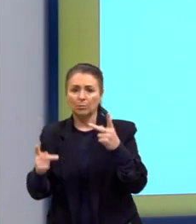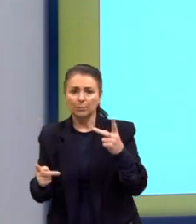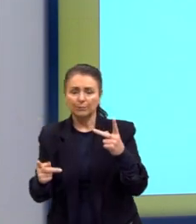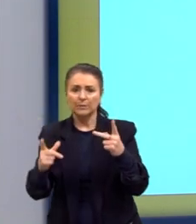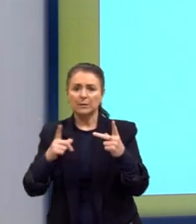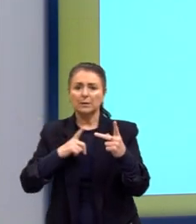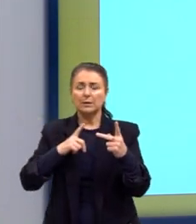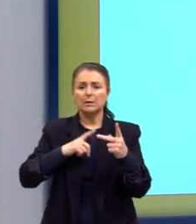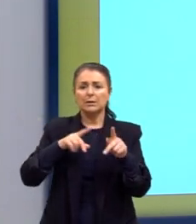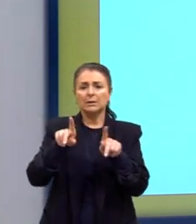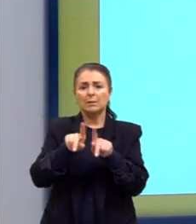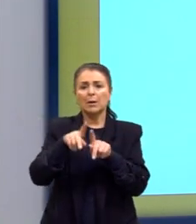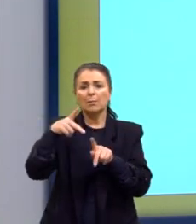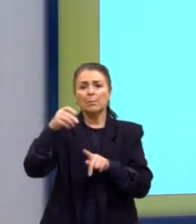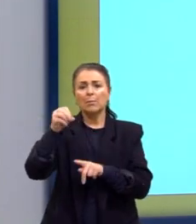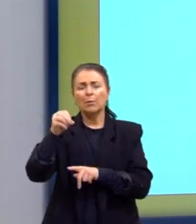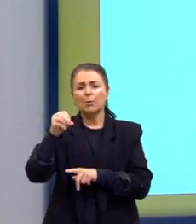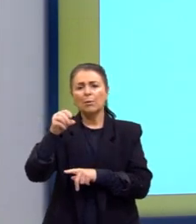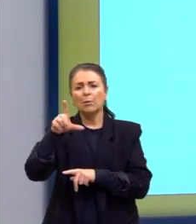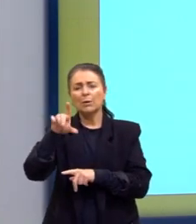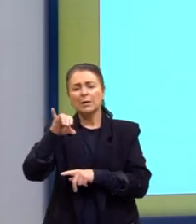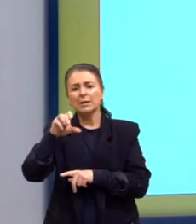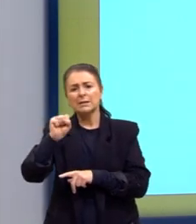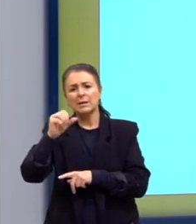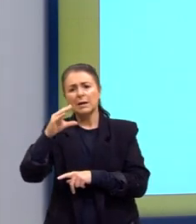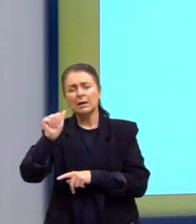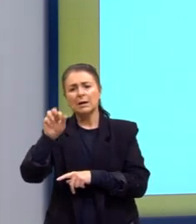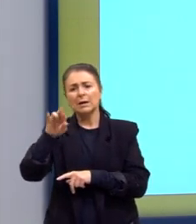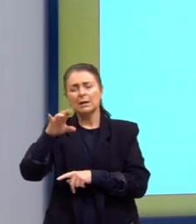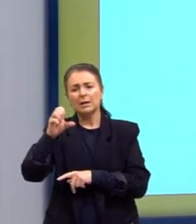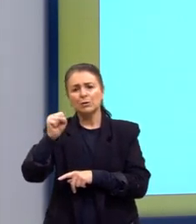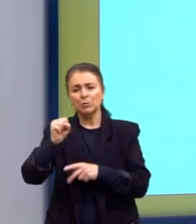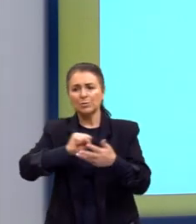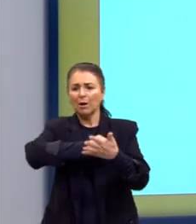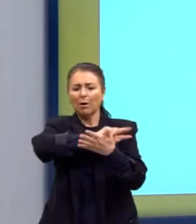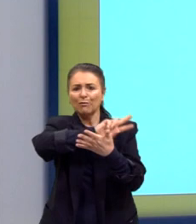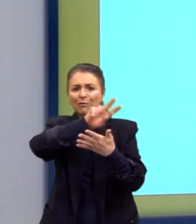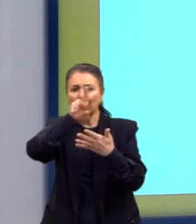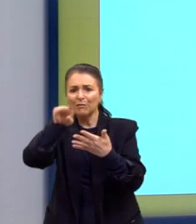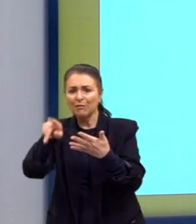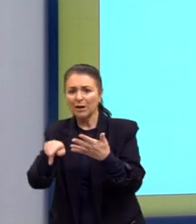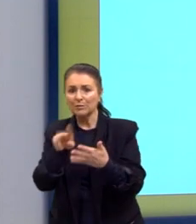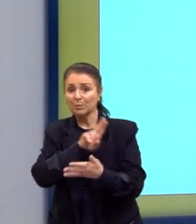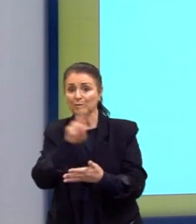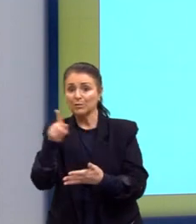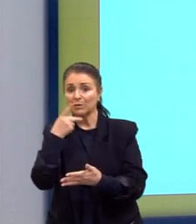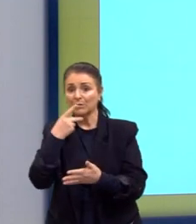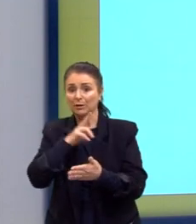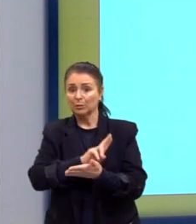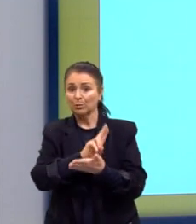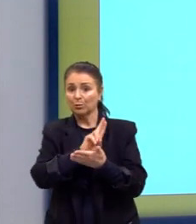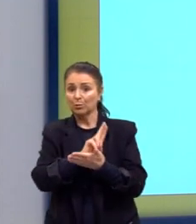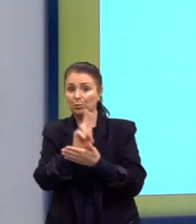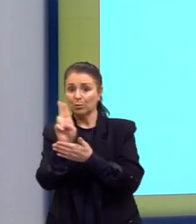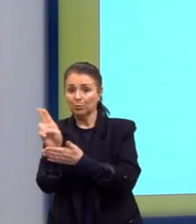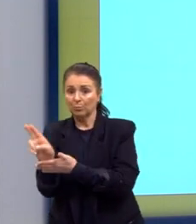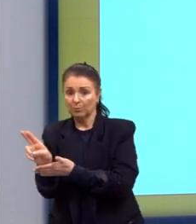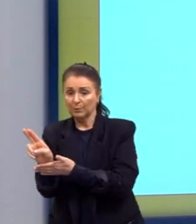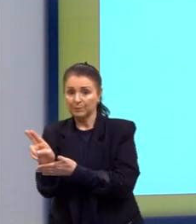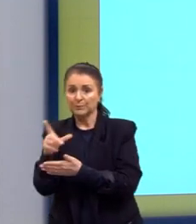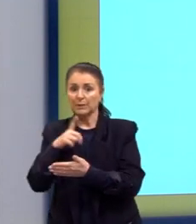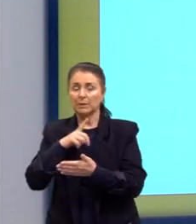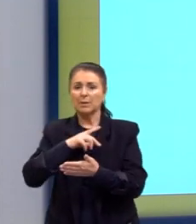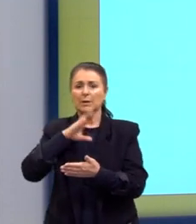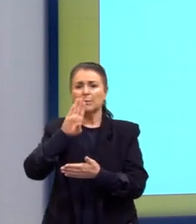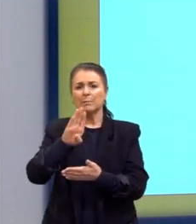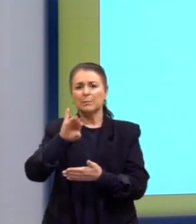monômeros polissacarídeos a celulose a Quitosana O amido E aí esses polímeros eles são também chamados de